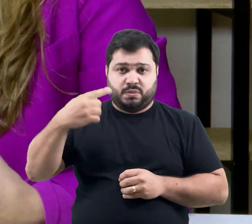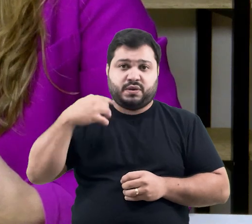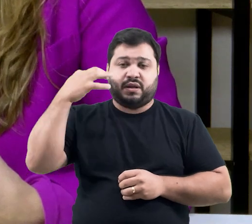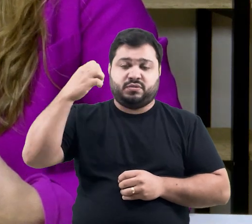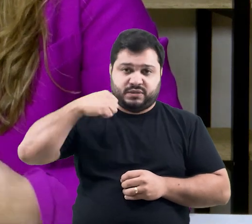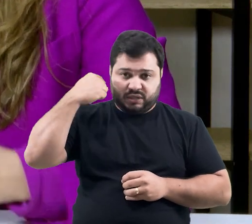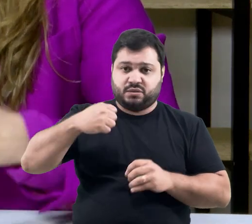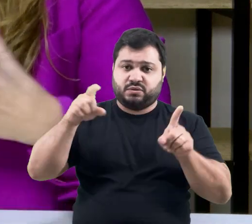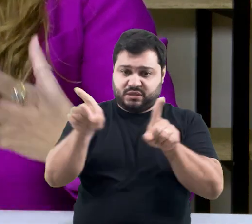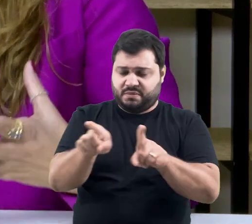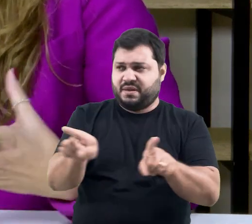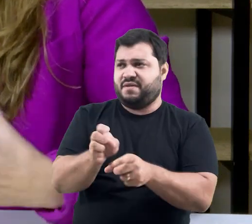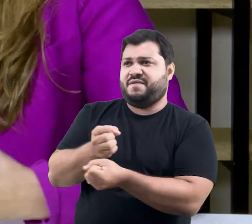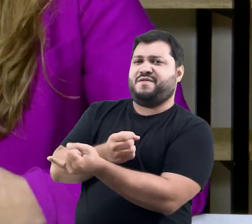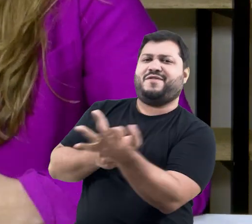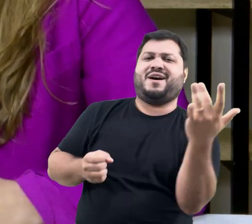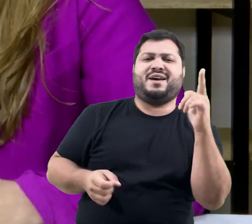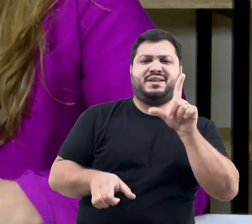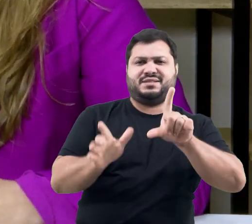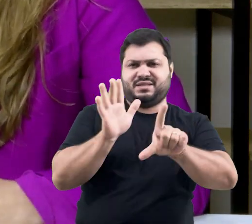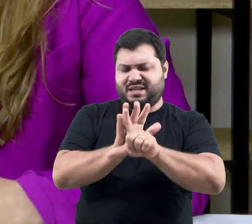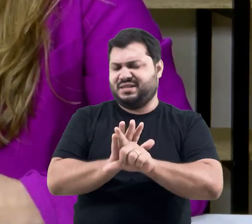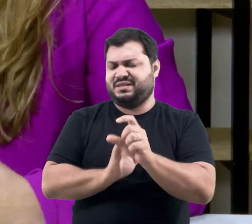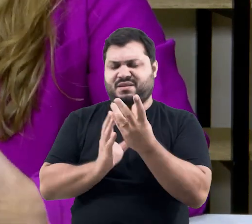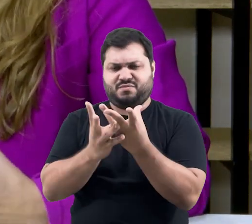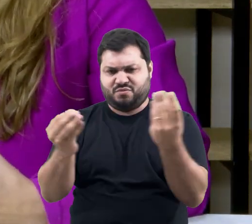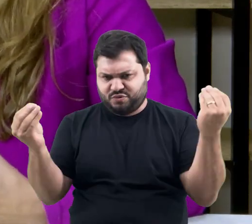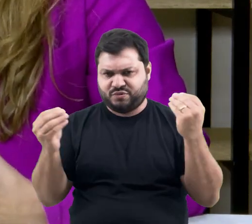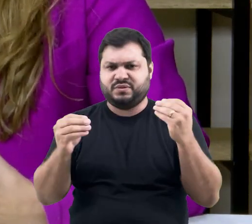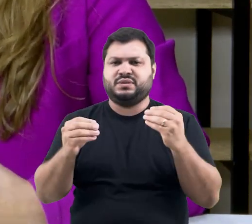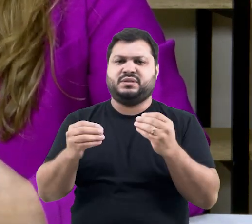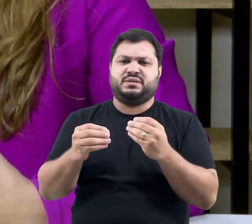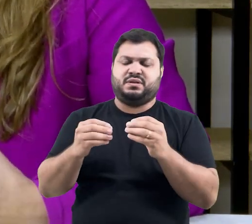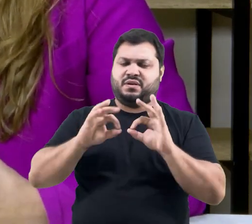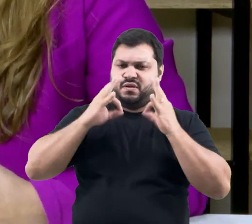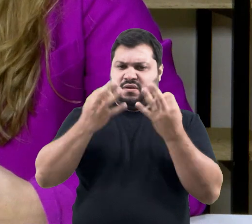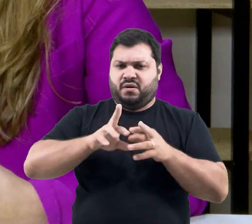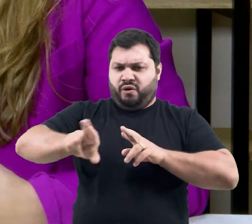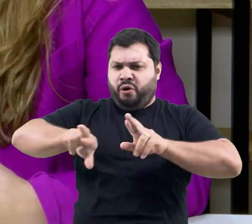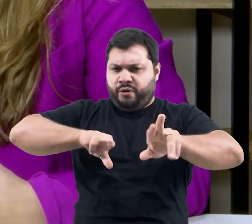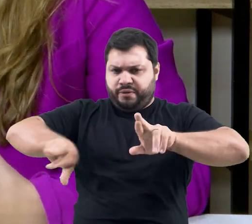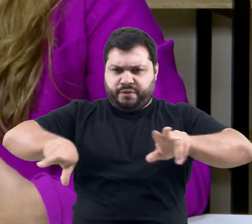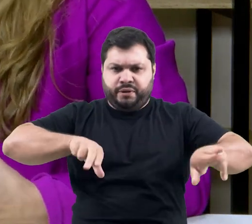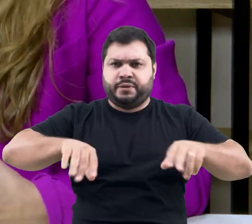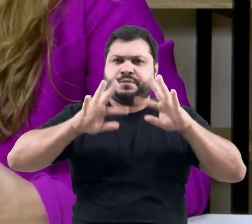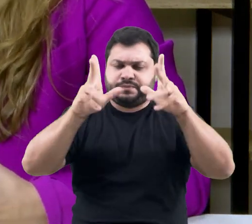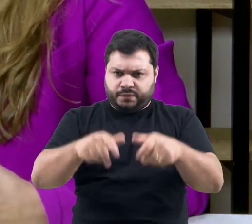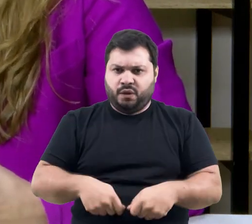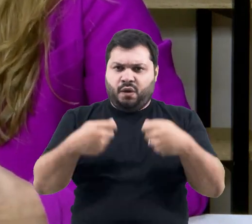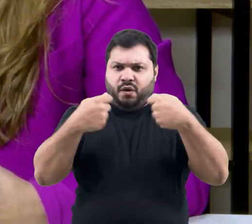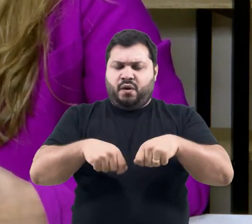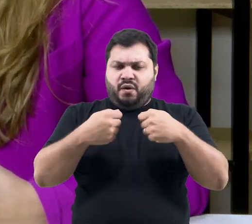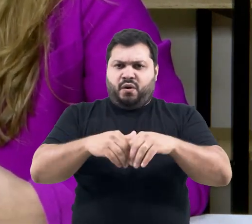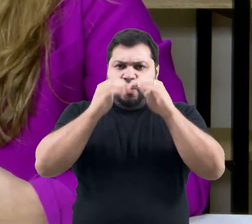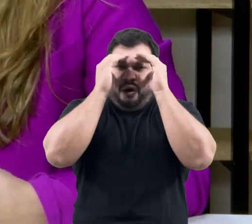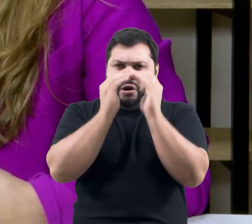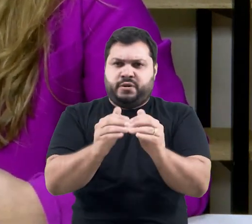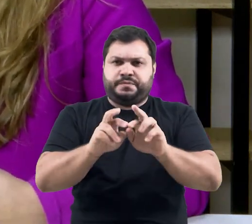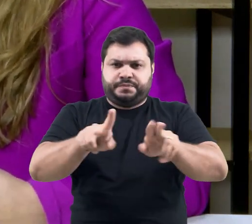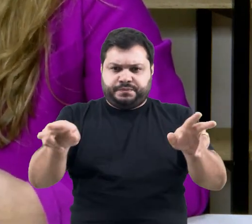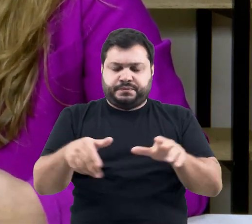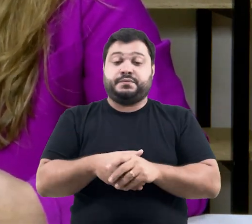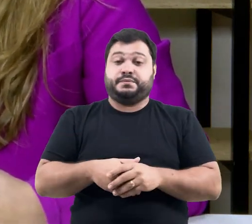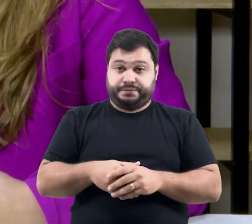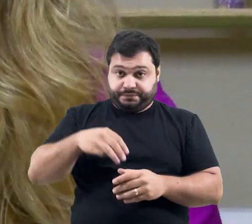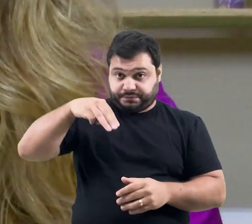série de legislações esparsas, que são muitas as unidades familiares e todas devem ser respeitadas nos seus